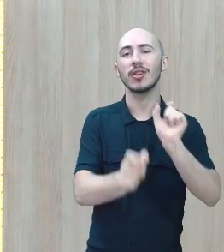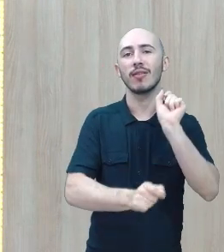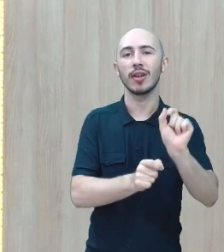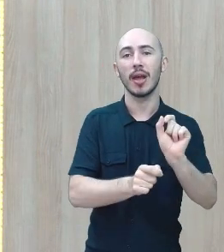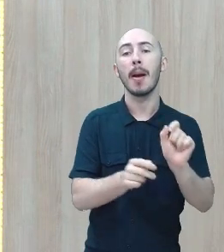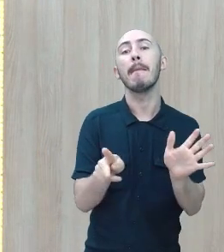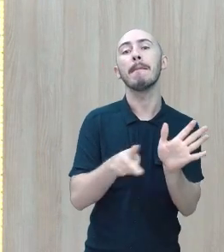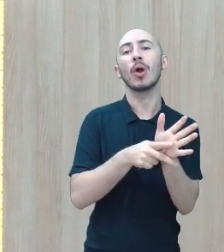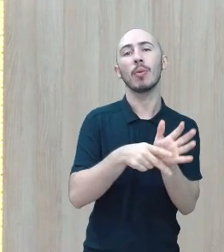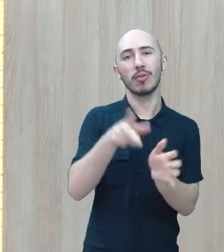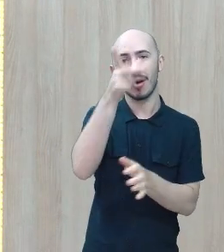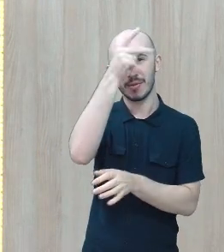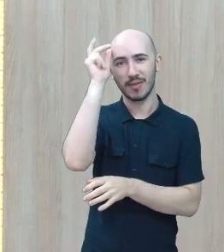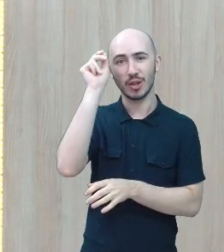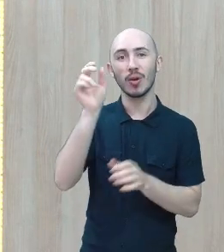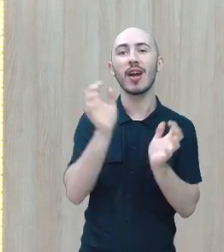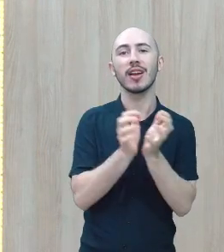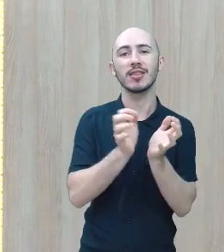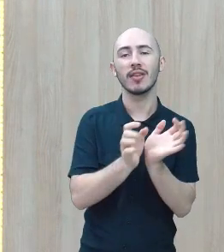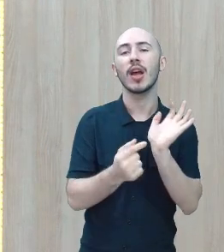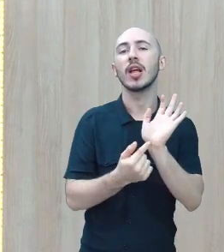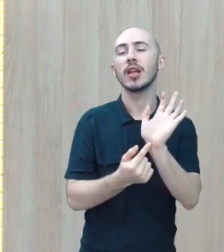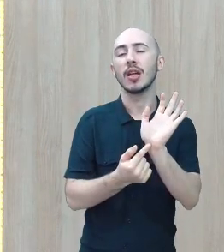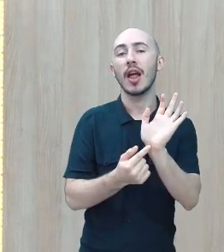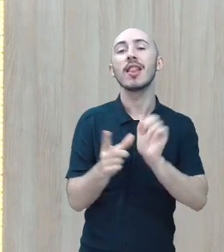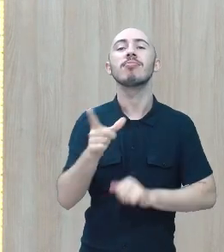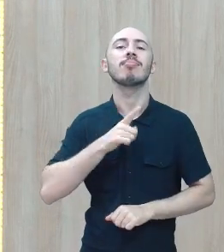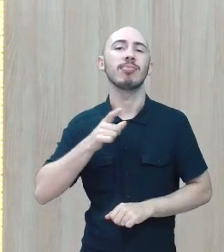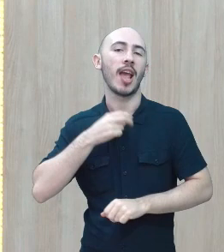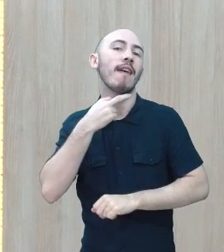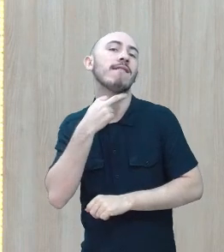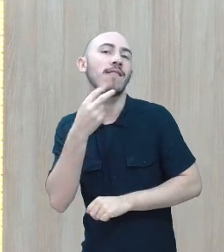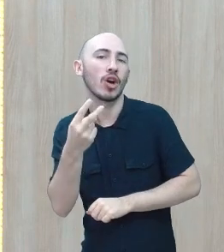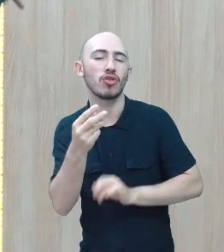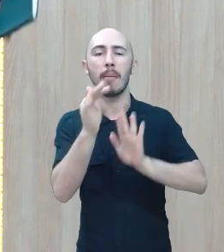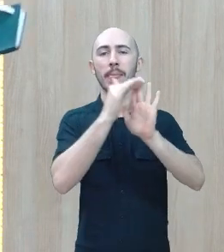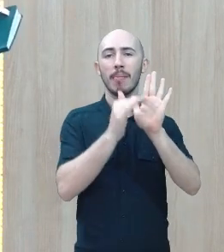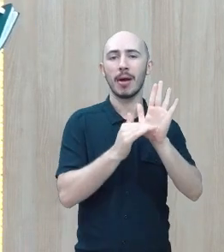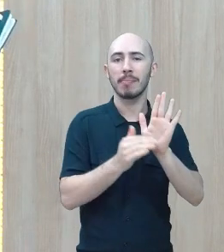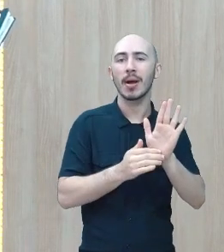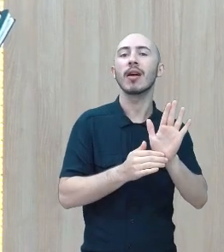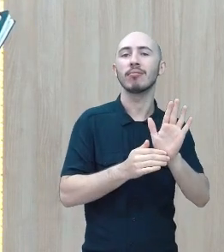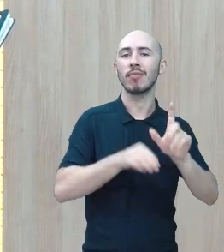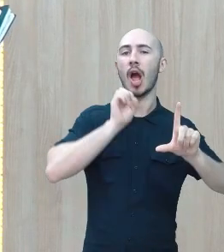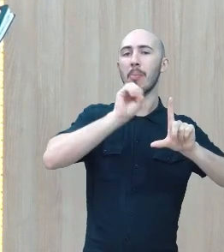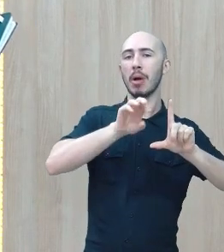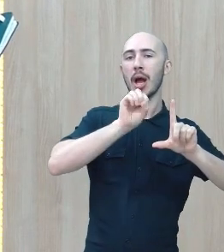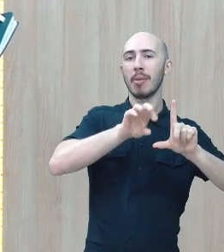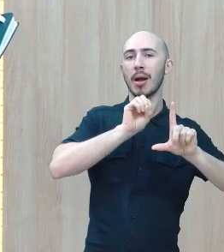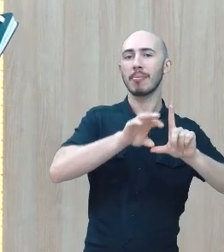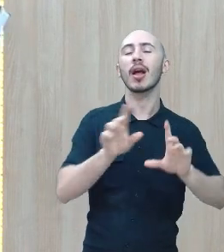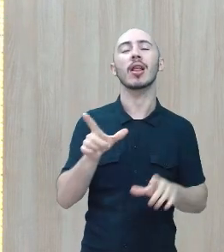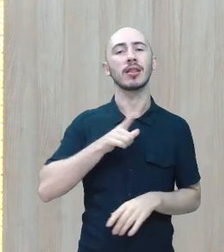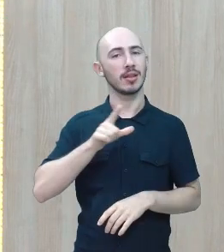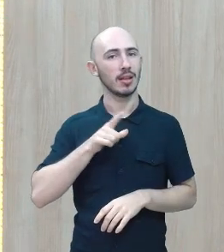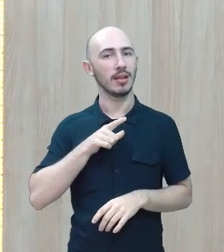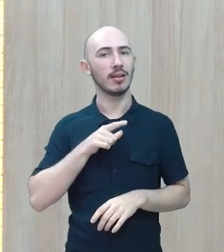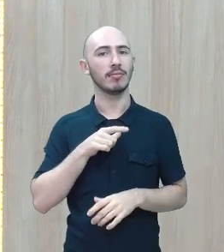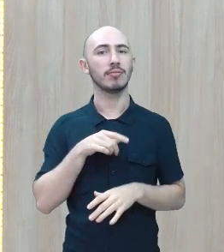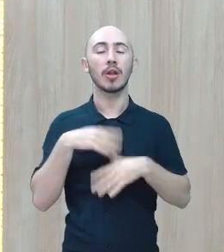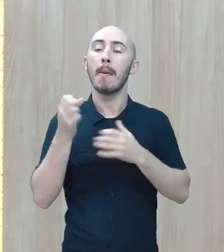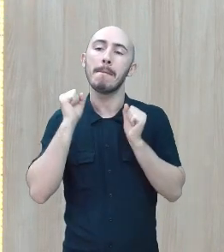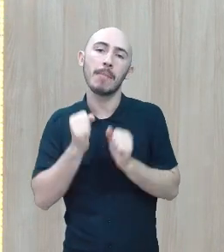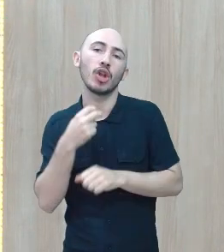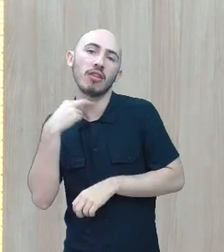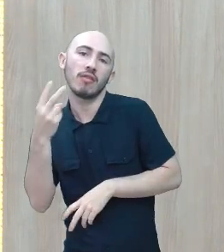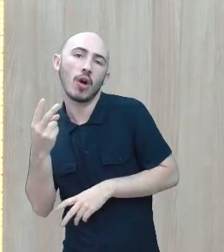aí tinha a voz de uma pessoa lá explicando passo a passo. Então, o tutorial, ele pode ter a voz orientando a pessoa ou não.